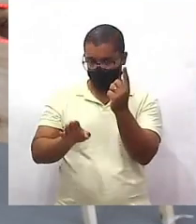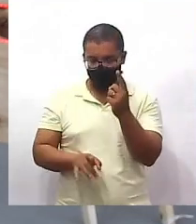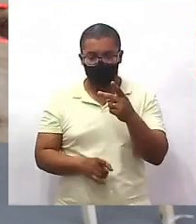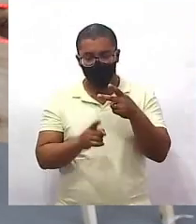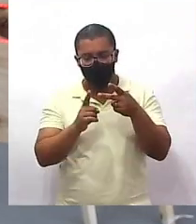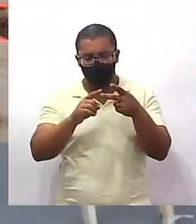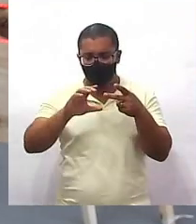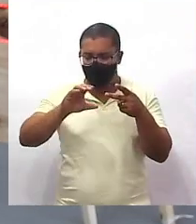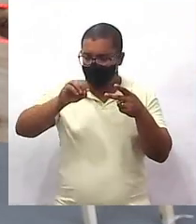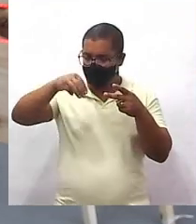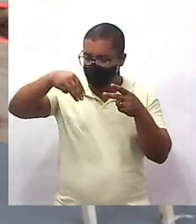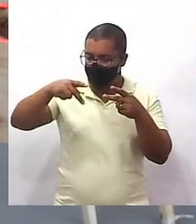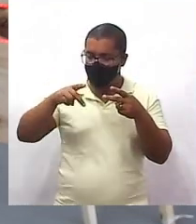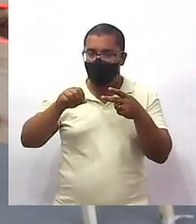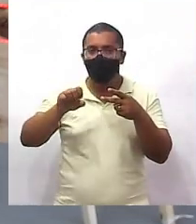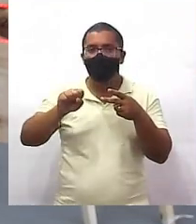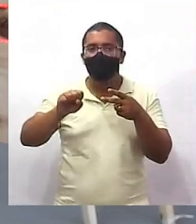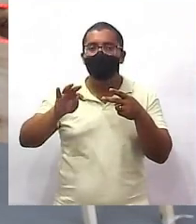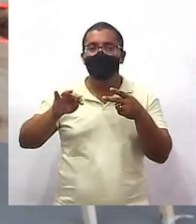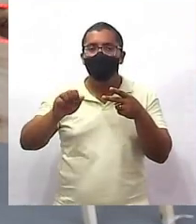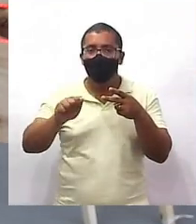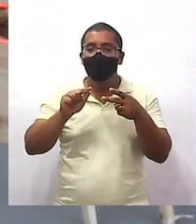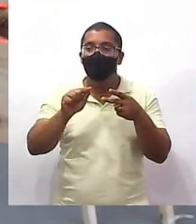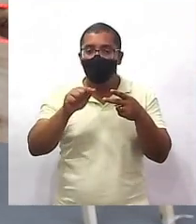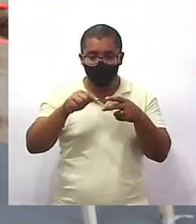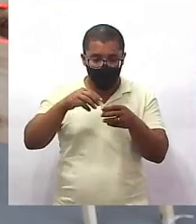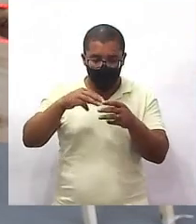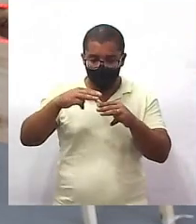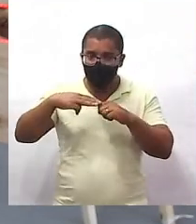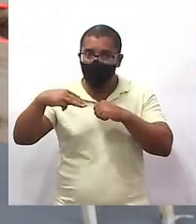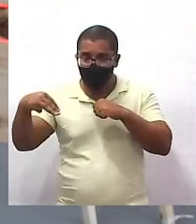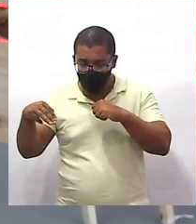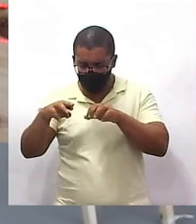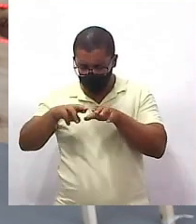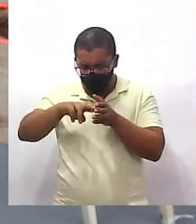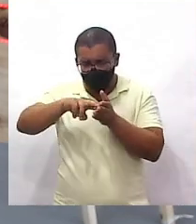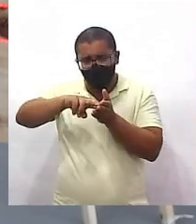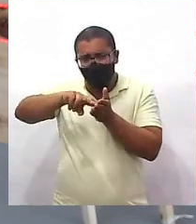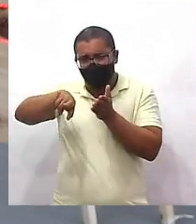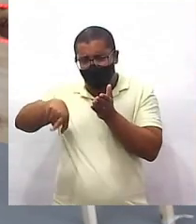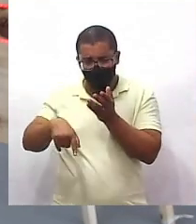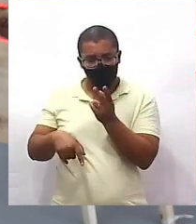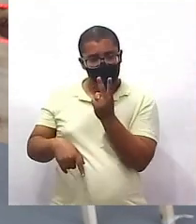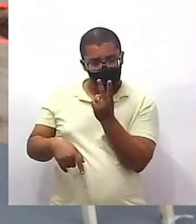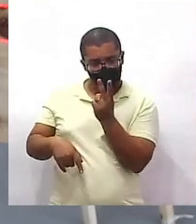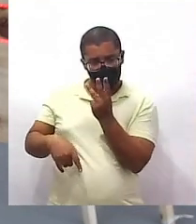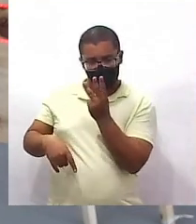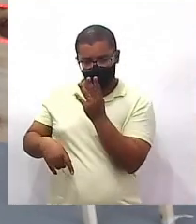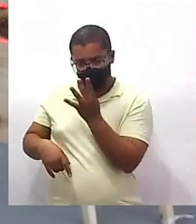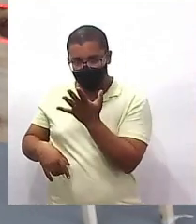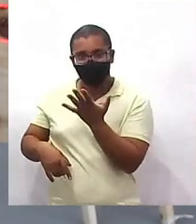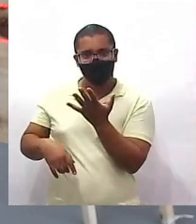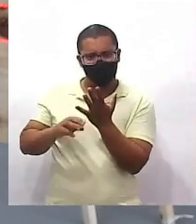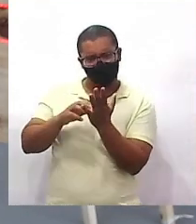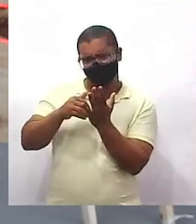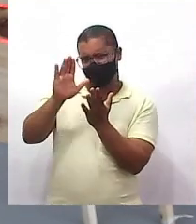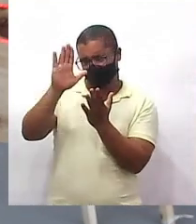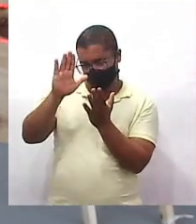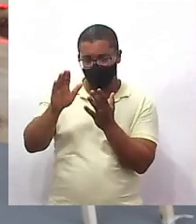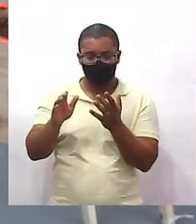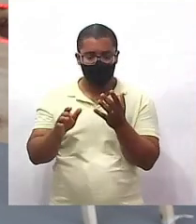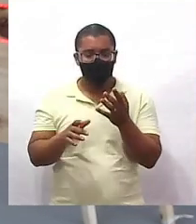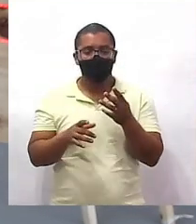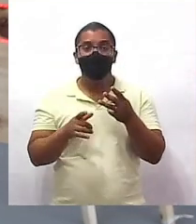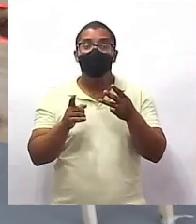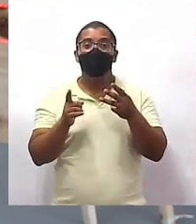rochas compostas, quando elas são formadas de 2 ou mais minerais, e é lógico que a gente tem